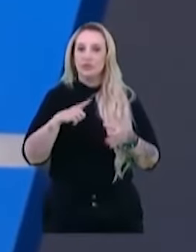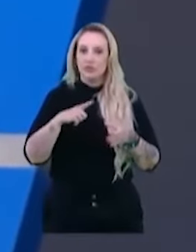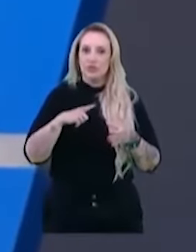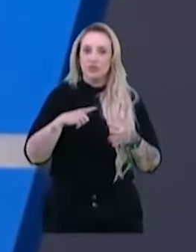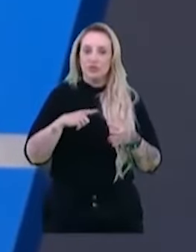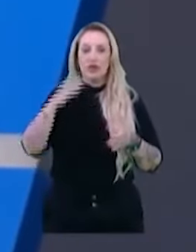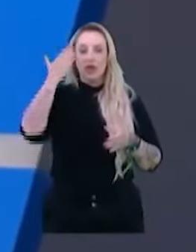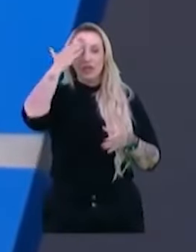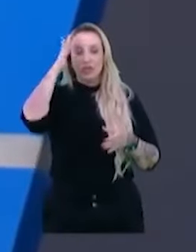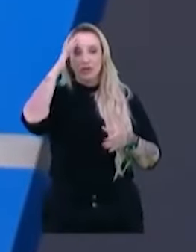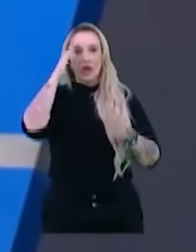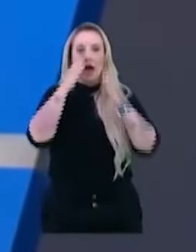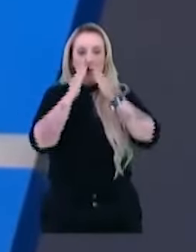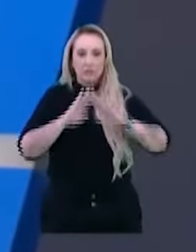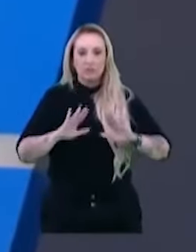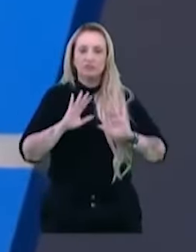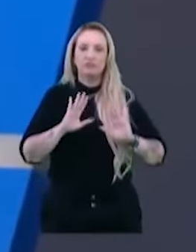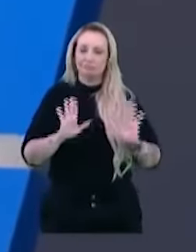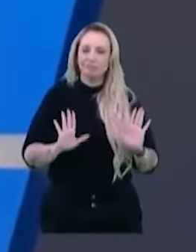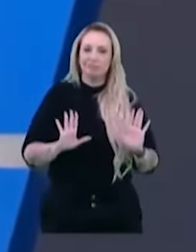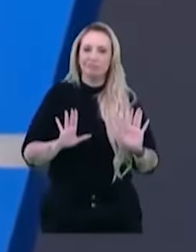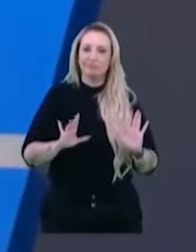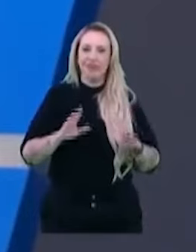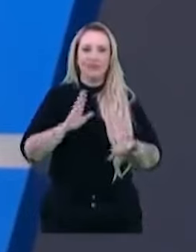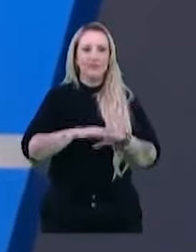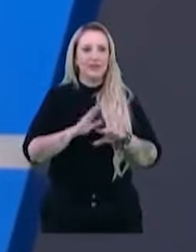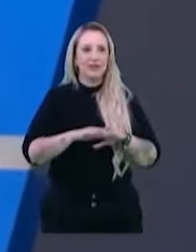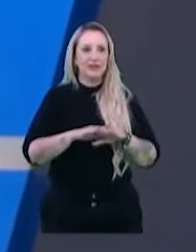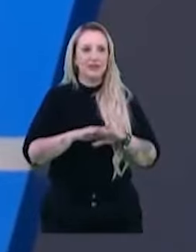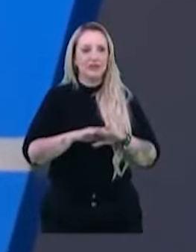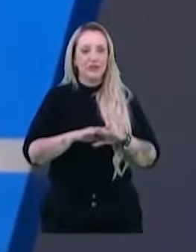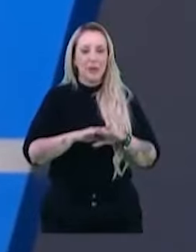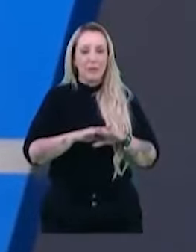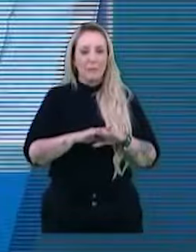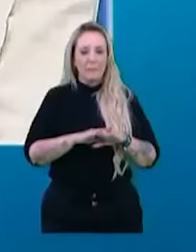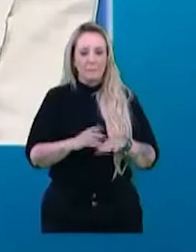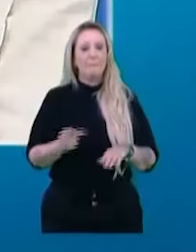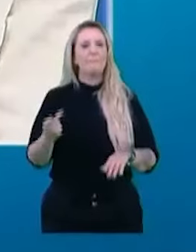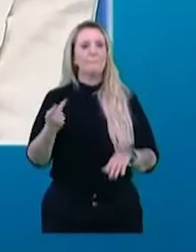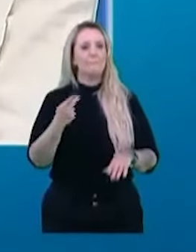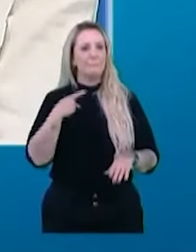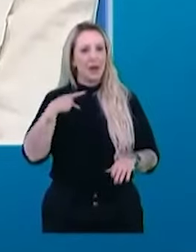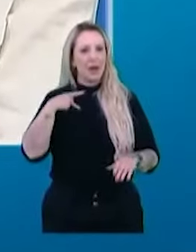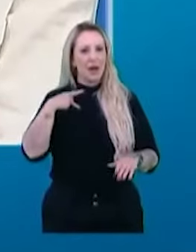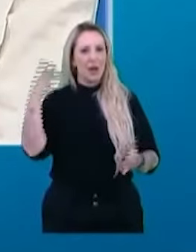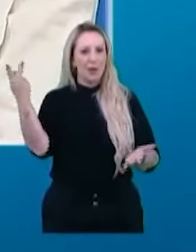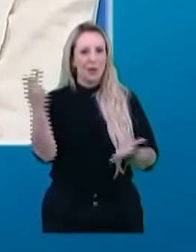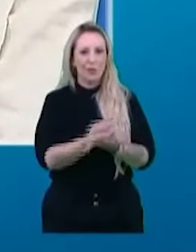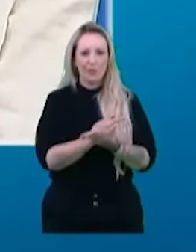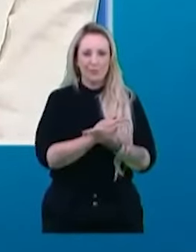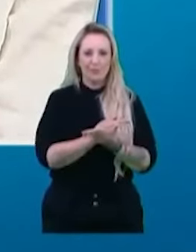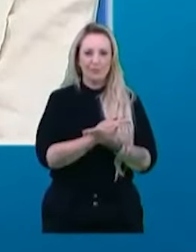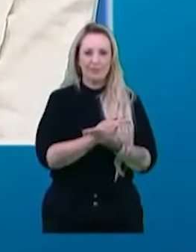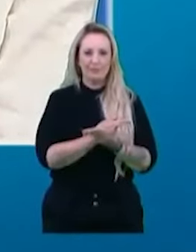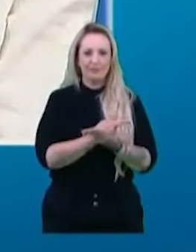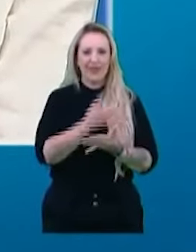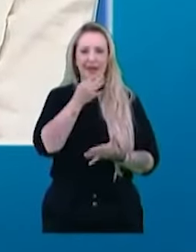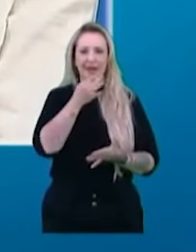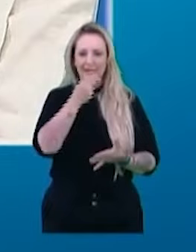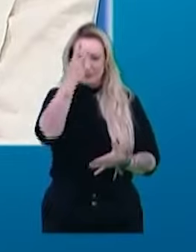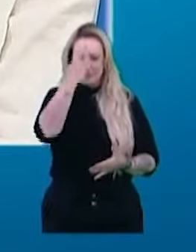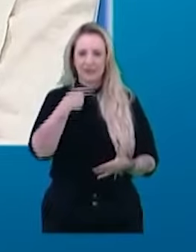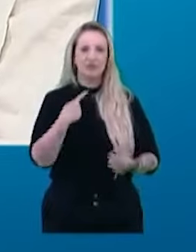a compreensão e a humildade, eu diria, de fazer uma meia-culpa e uma autocrítica de que nós